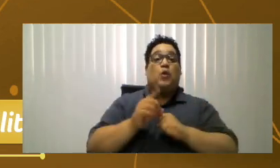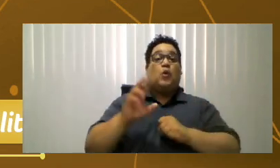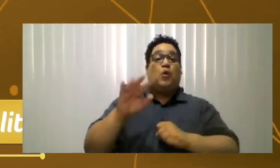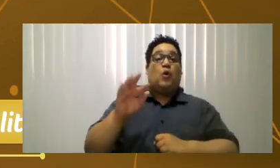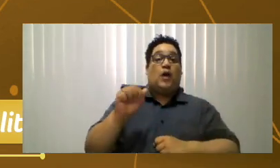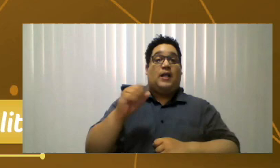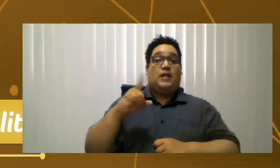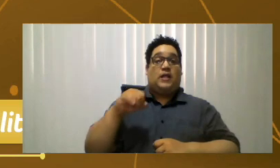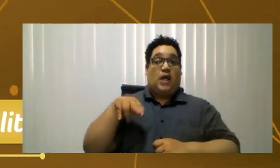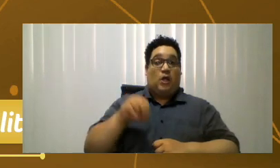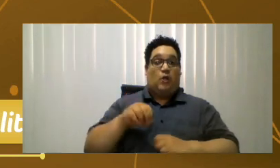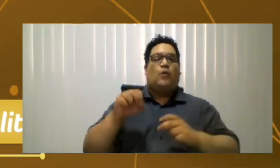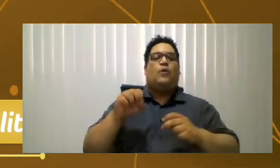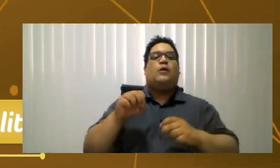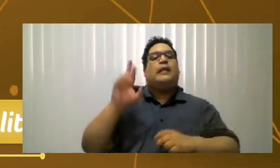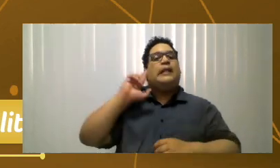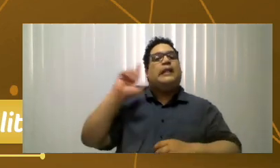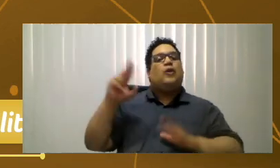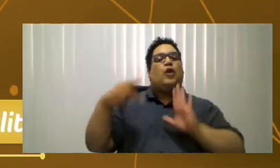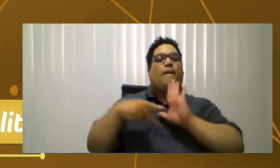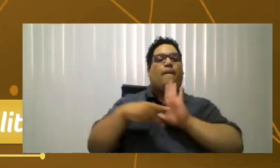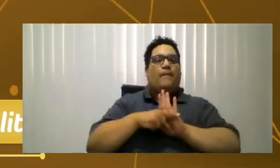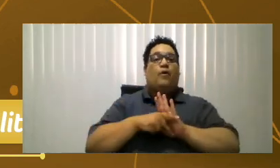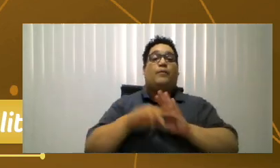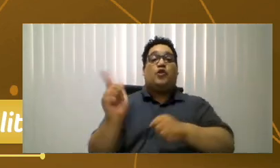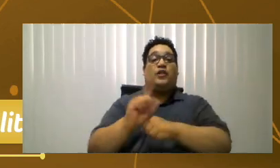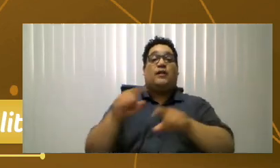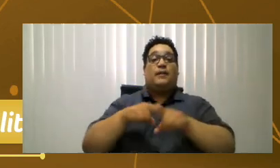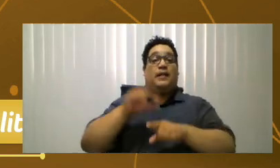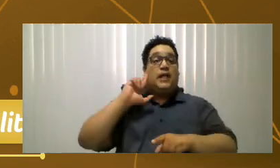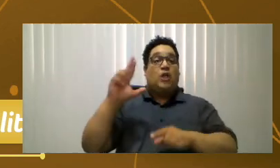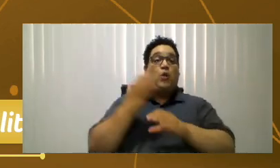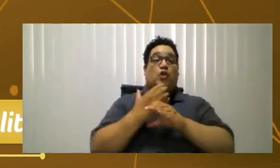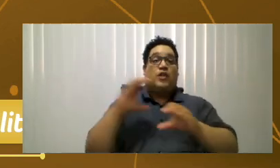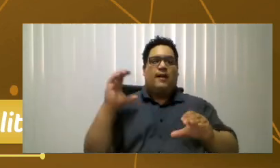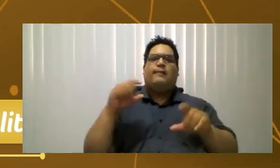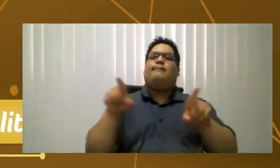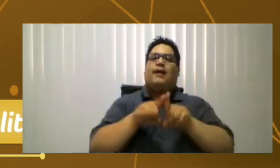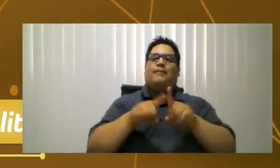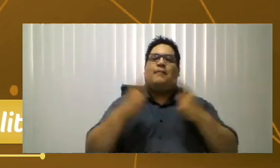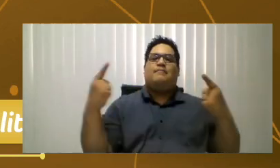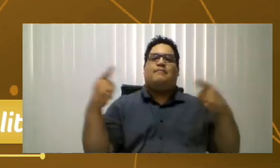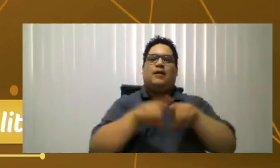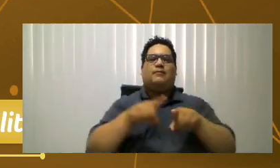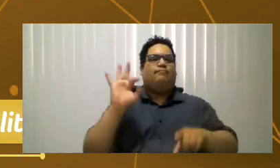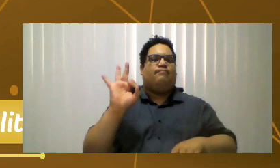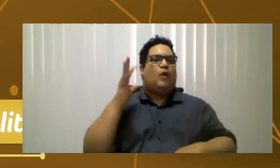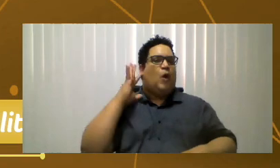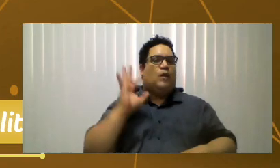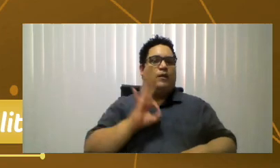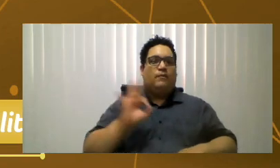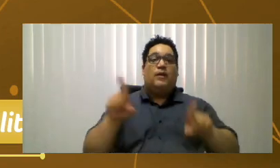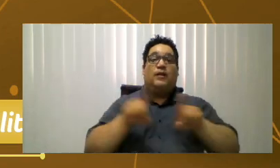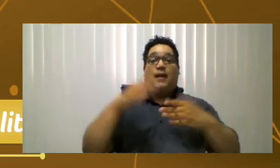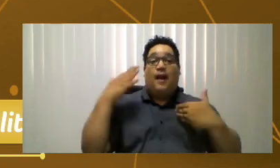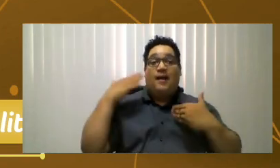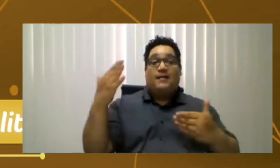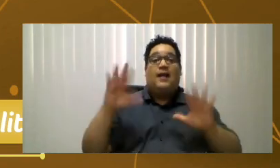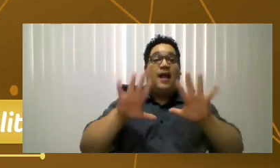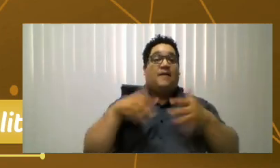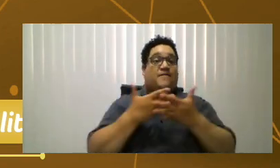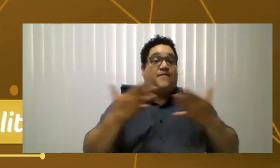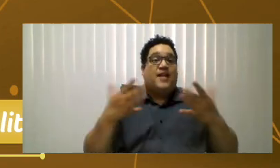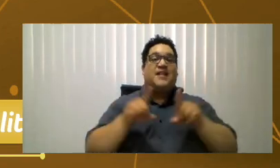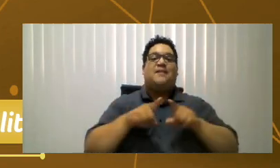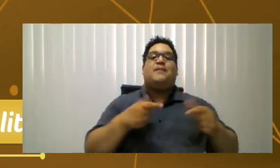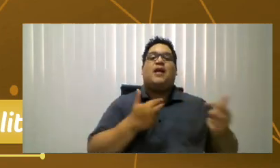da diretoria de gestão, o diretor de engenharia também, a gente tem uma parceria muito boa. Agradecer o evento também,